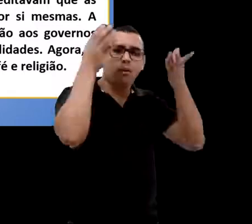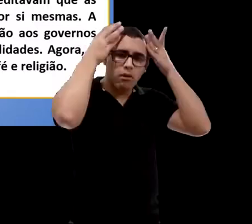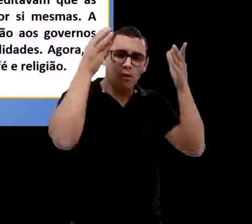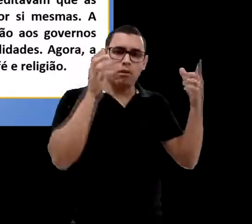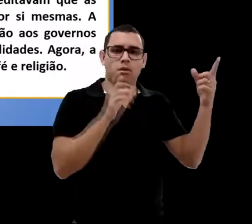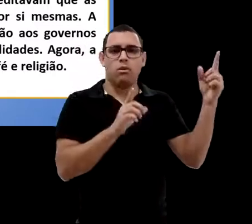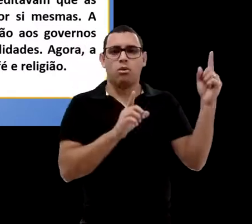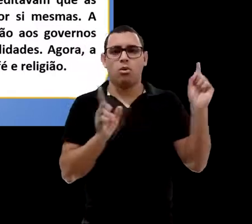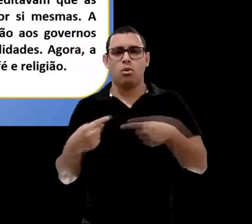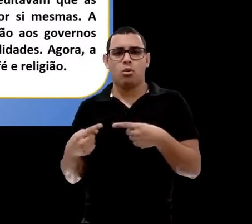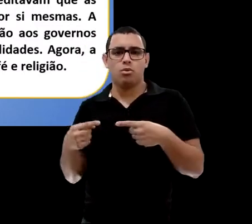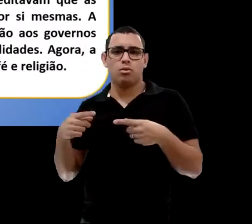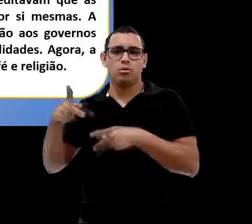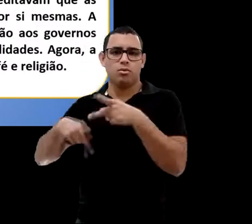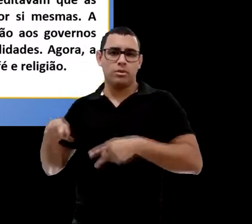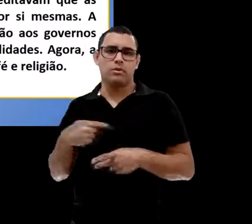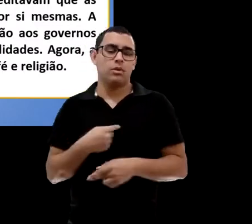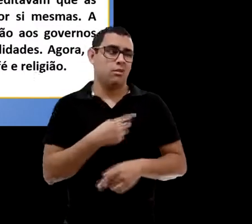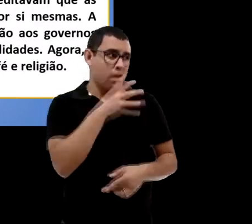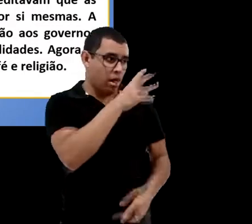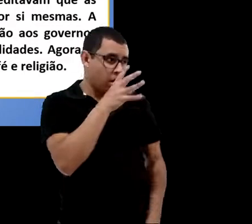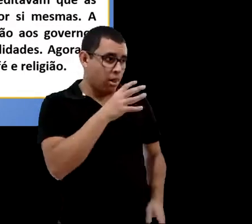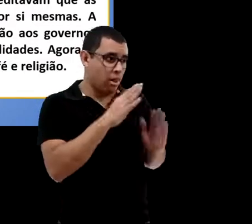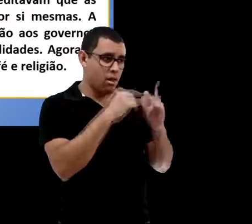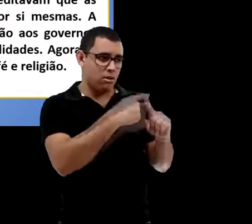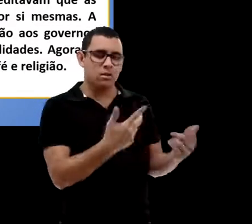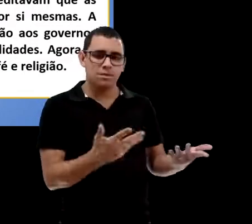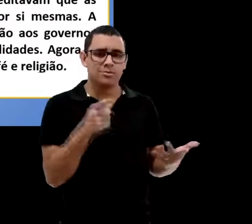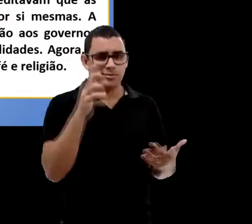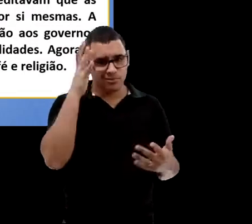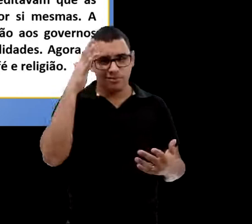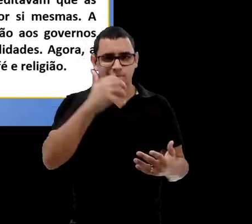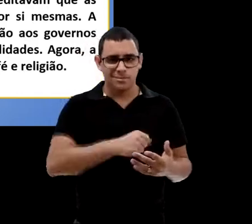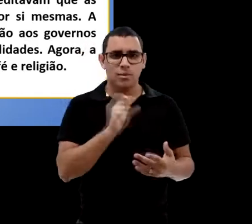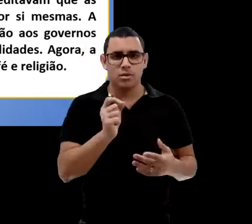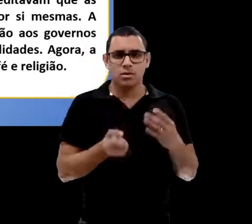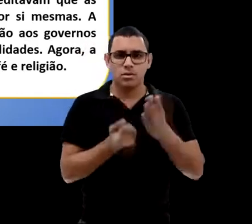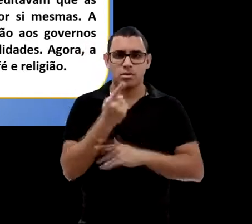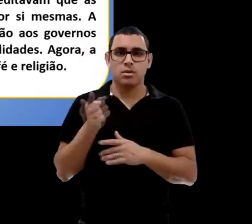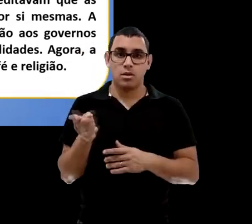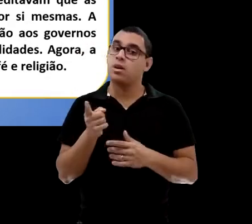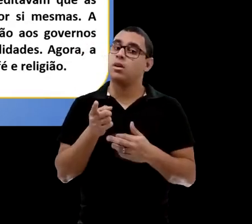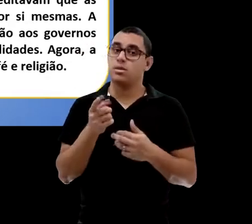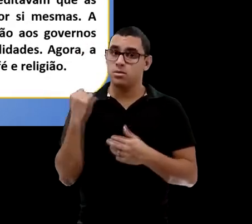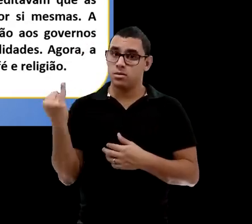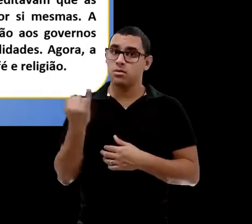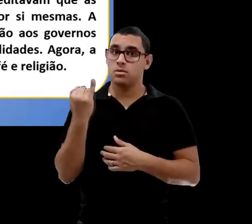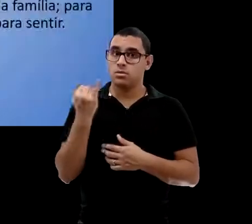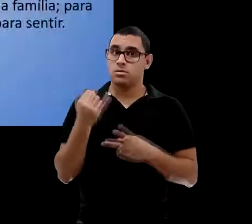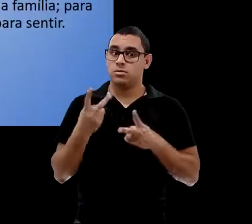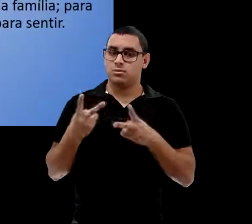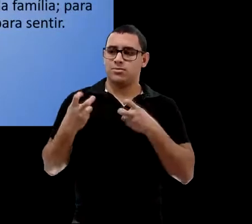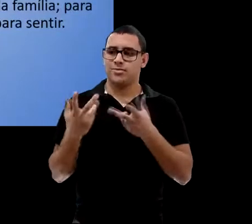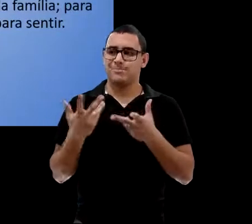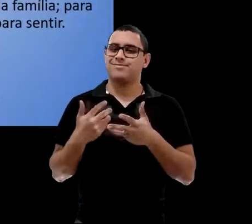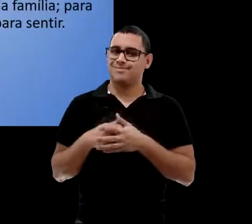do lado dos poderosos, dos opressores. Então, eles faziam essa crítica bastante pesada e vocês já devem concluir a partir daí que eles foram